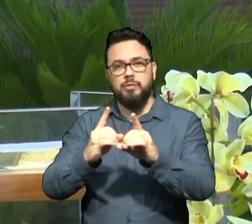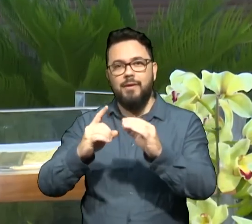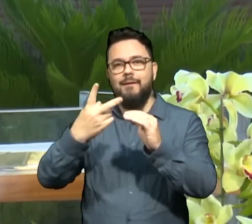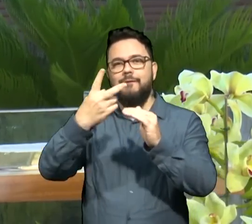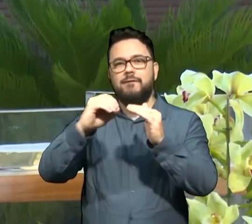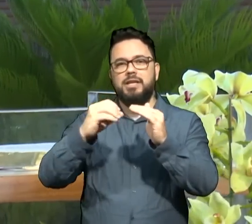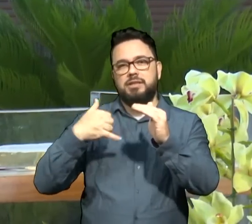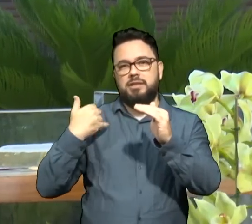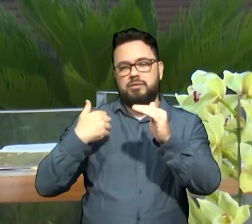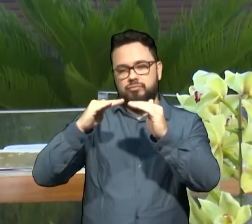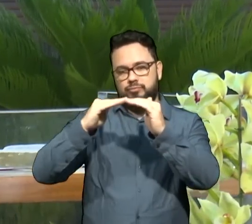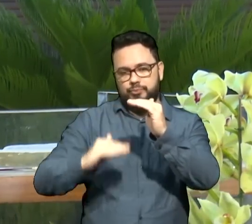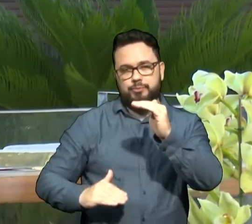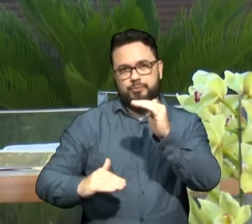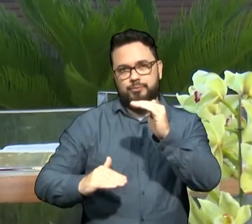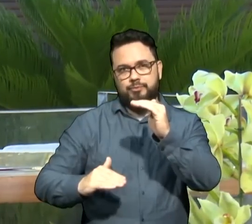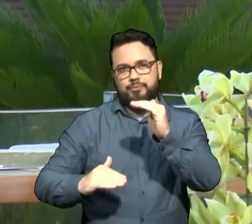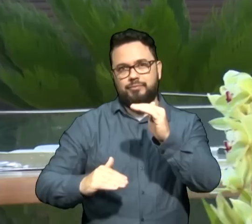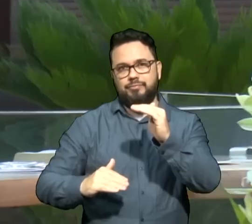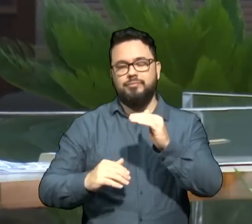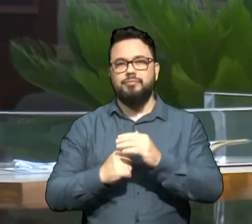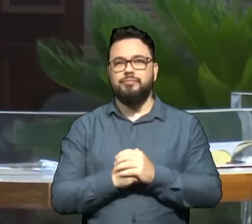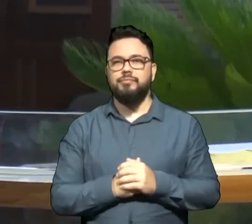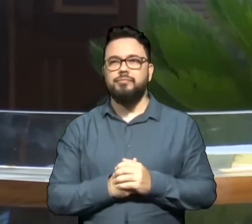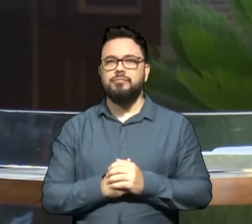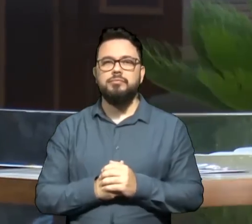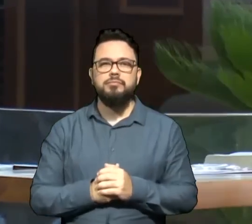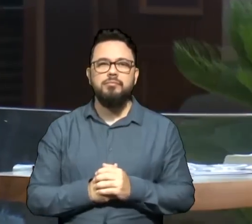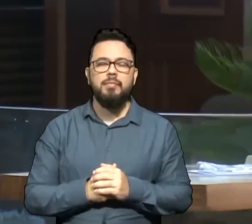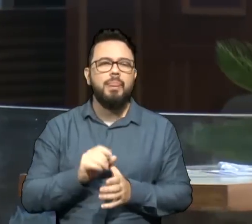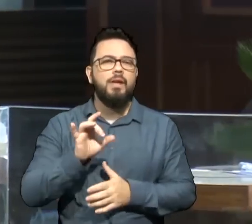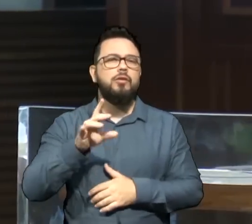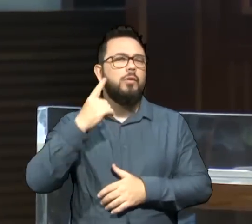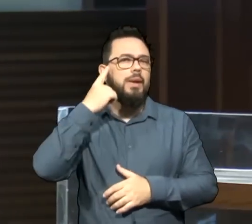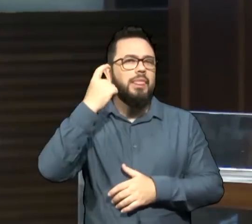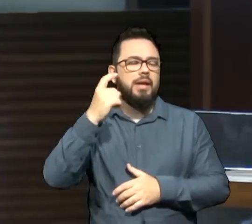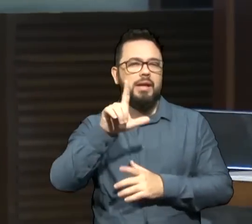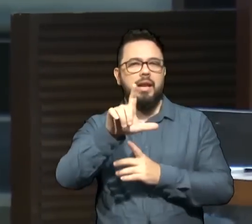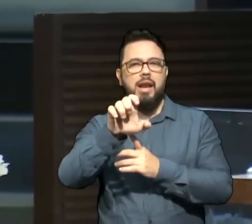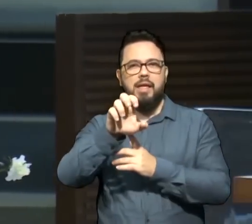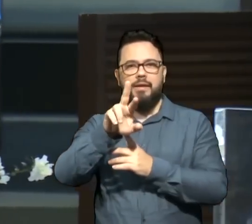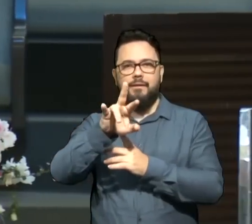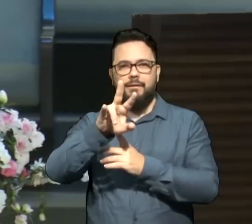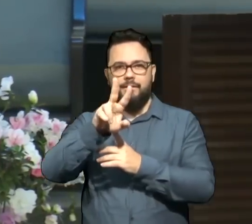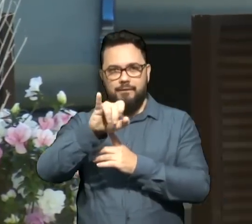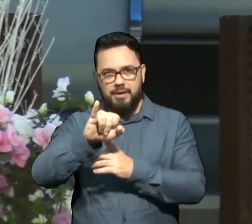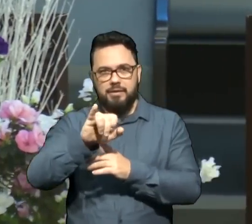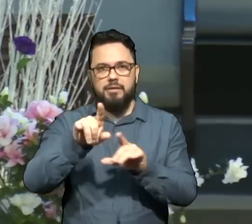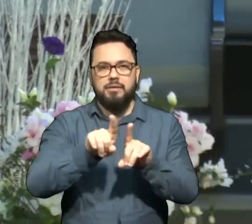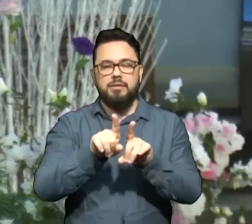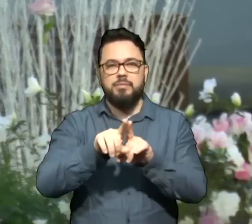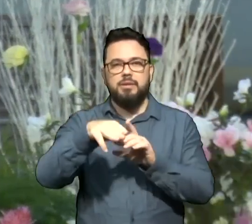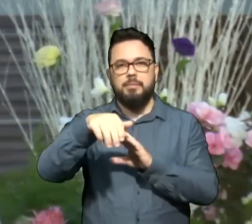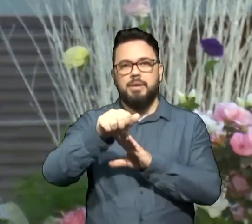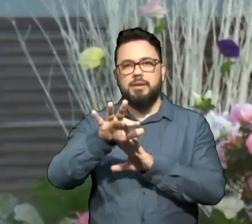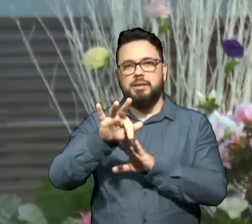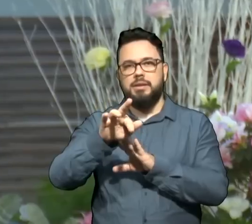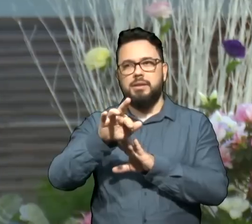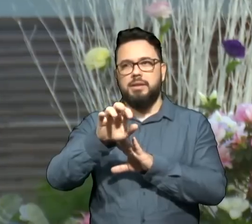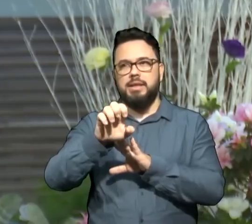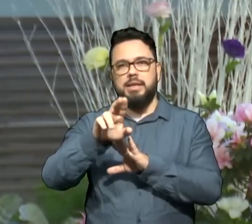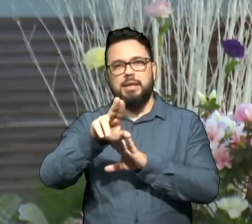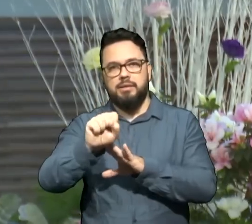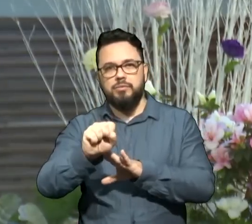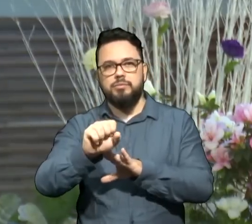anos a única exceção que eu abriria aqui seria para Levi Mateus Levi Mateus talvez tivesse mais de 20 anos mas ele